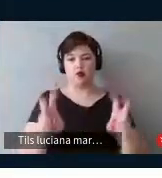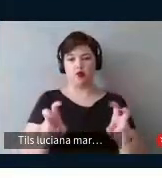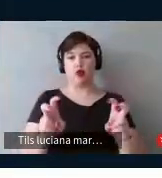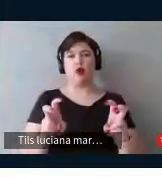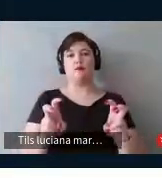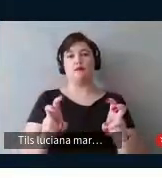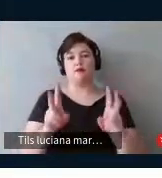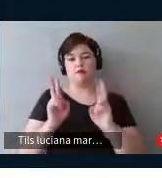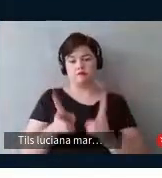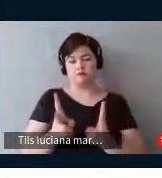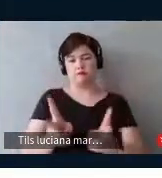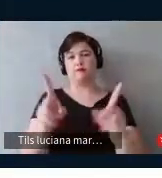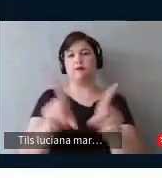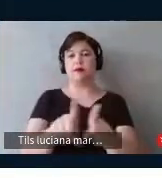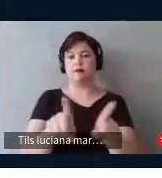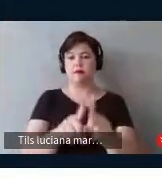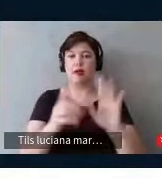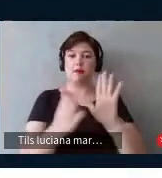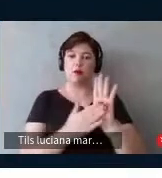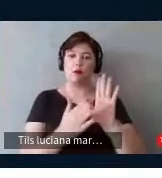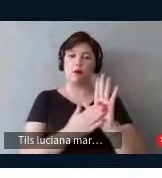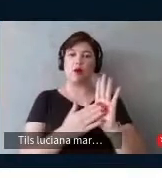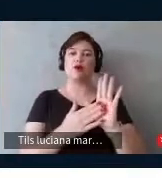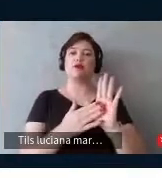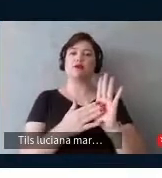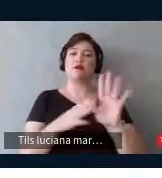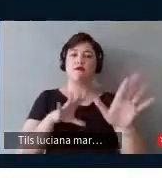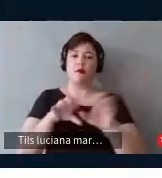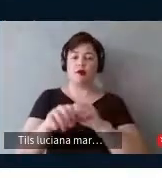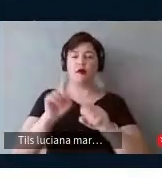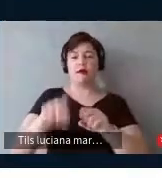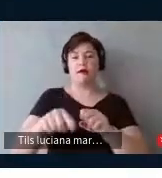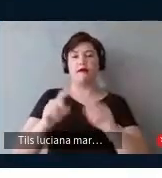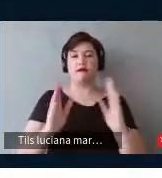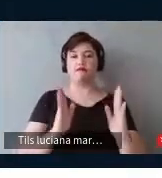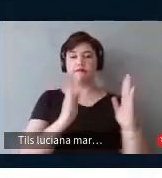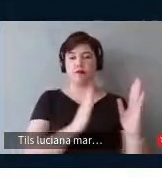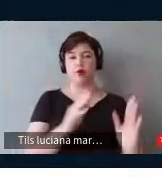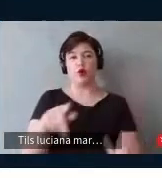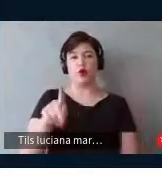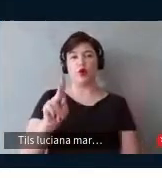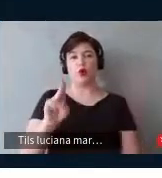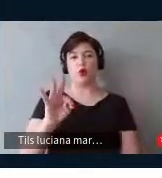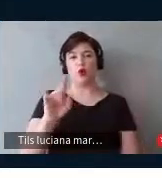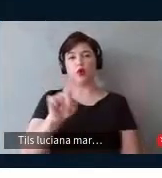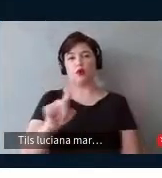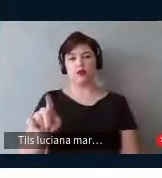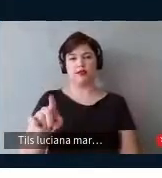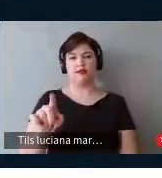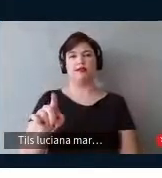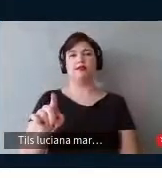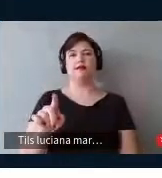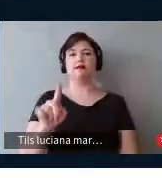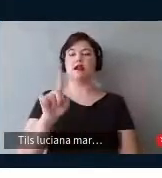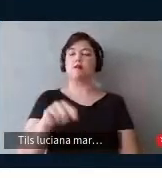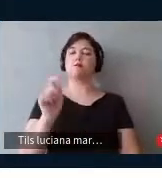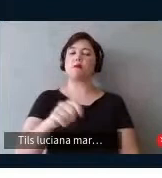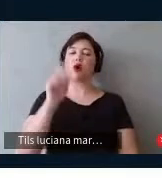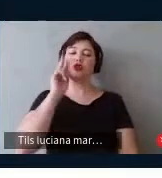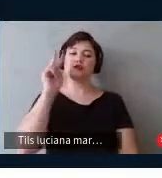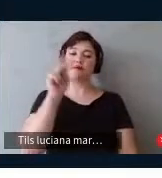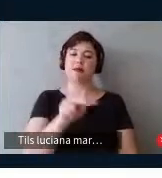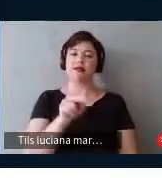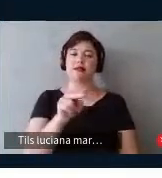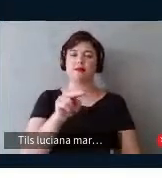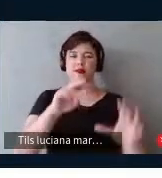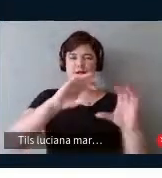também manteve essa questão da proposta formativa, que é a parte do Kurtz, né, que é o modelo de Leipzig, que pode ser observado nesses